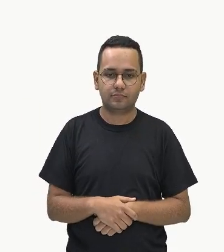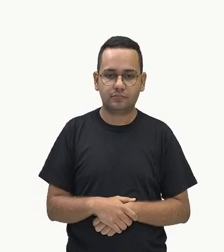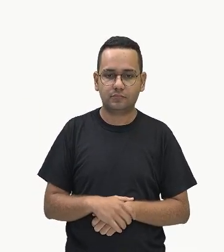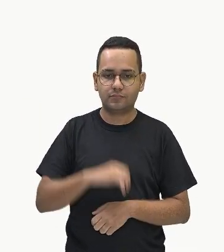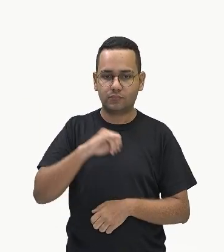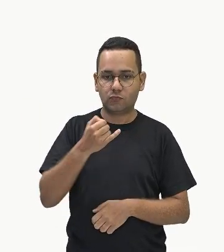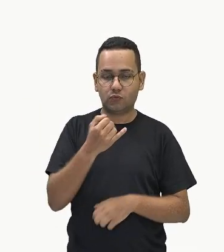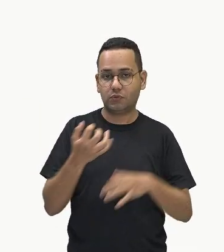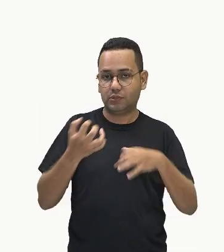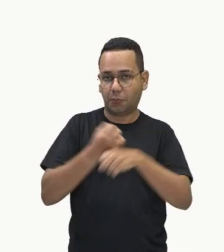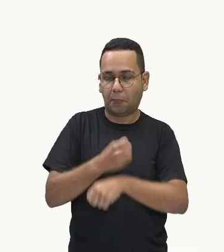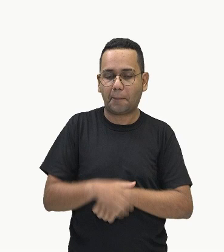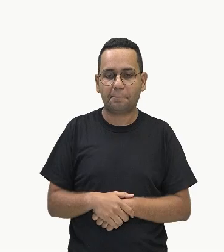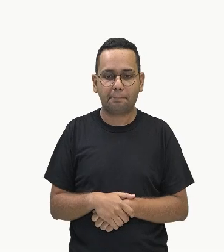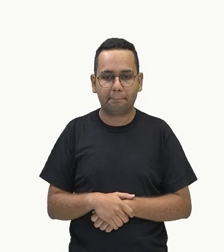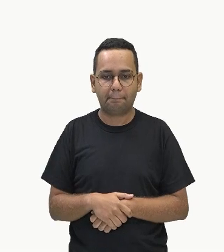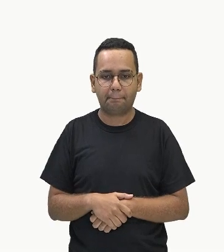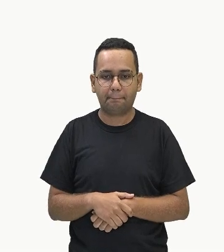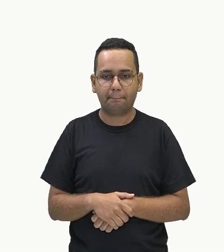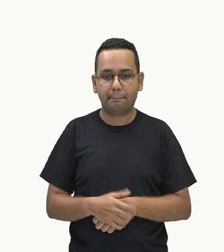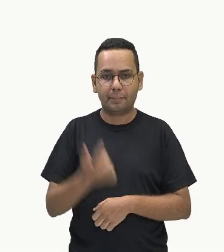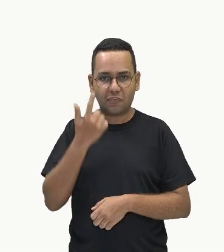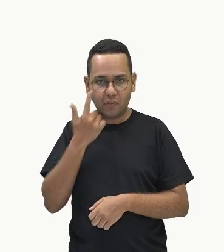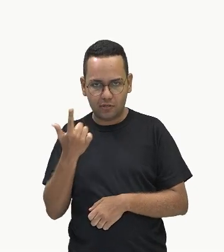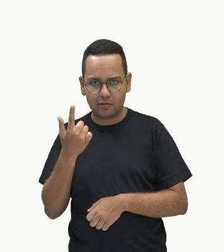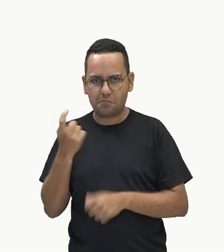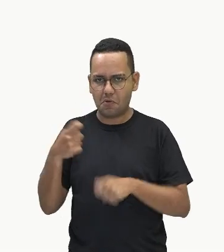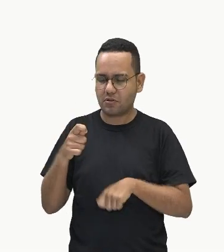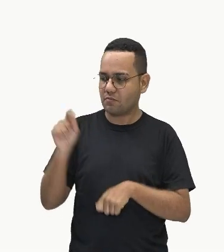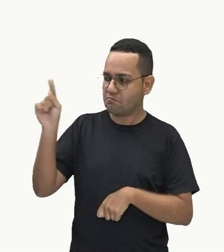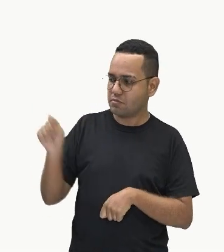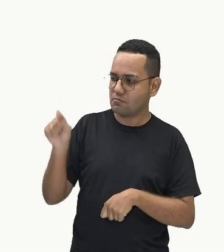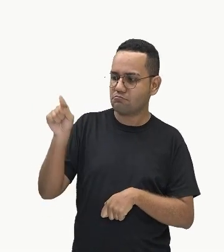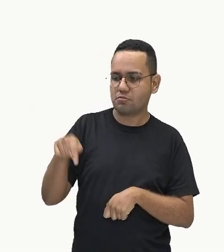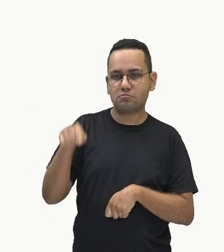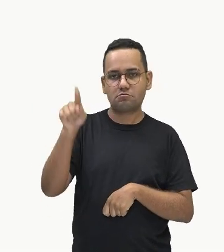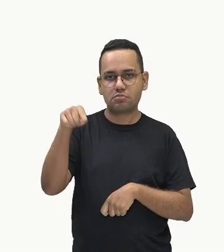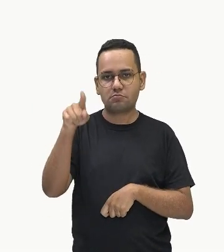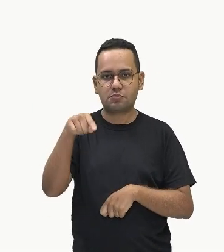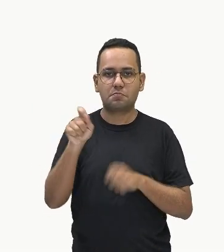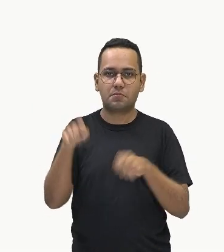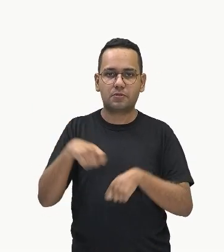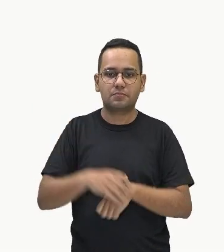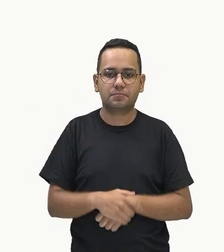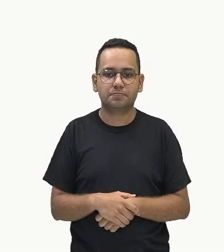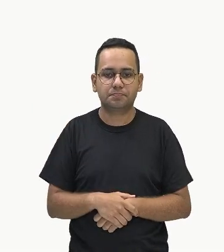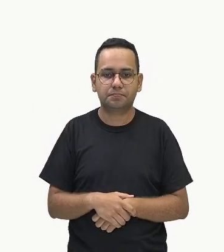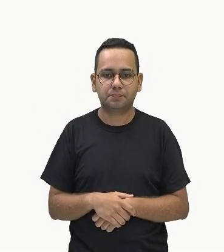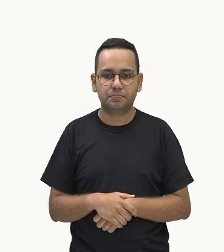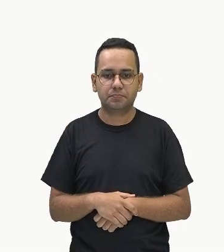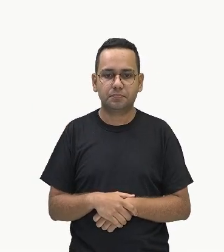juros vai ser quem? Ó, já posso cortar 2 zeros de cima com meus 2 zeros de baixo.